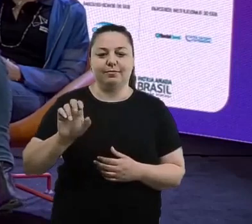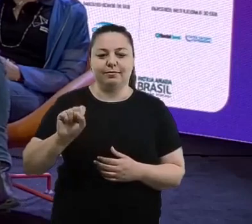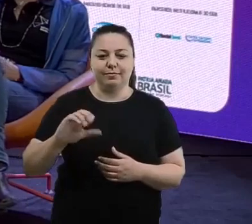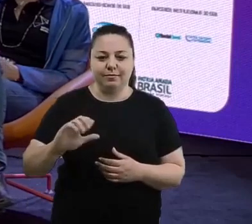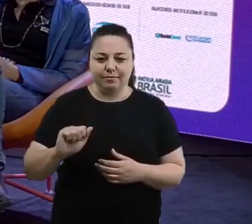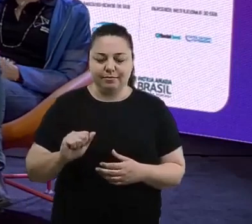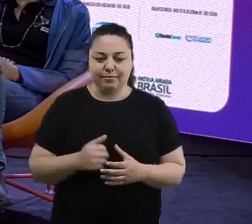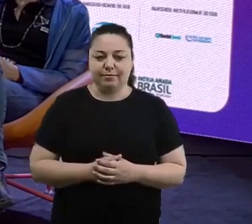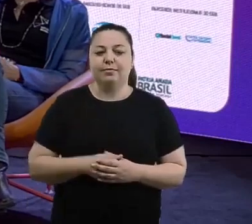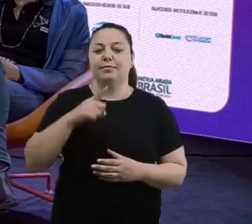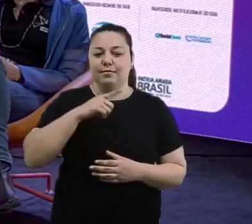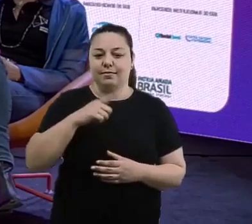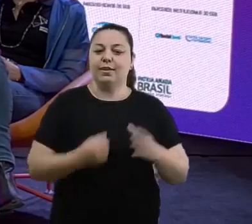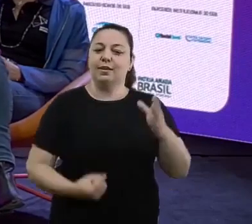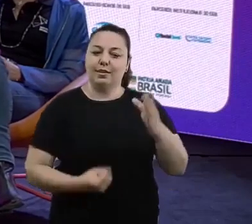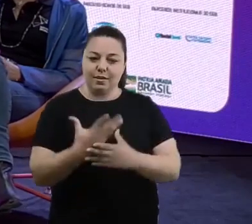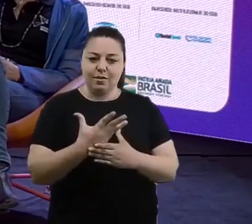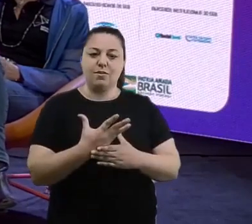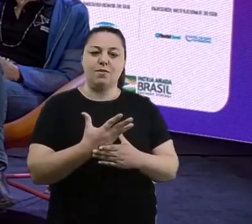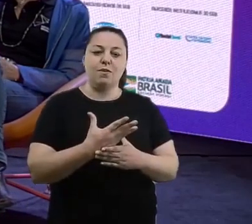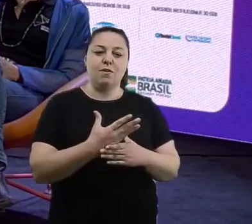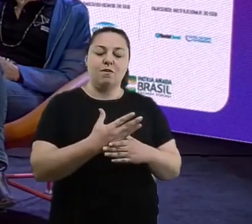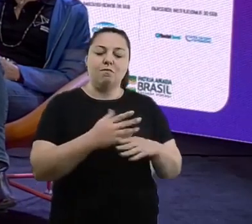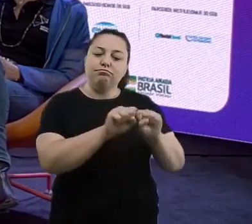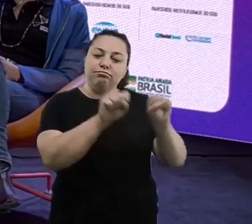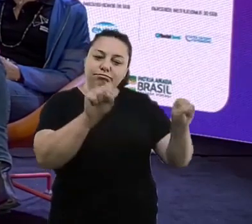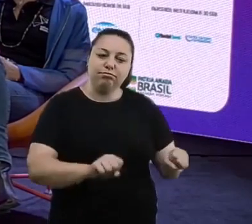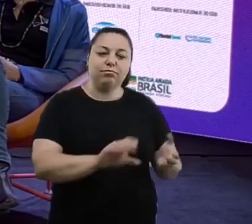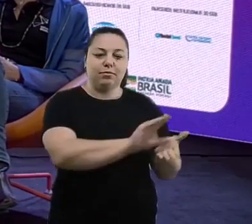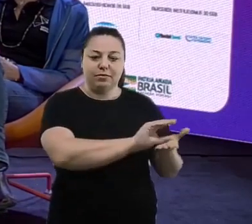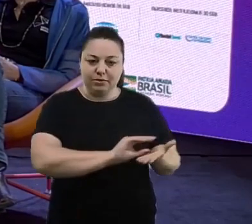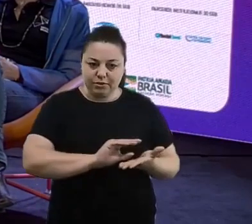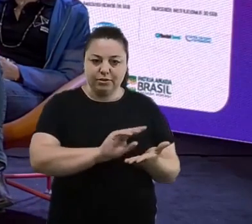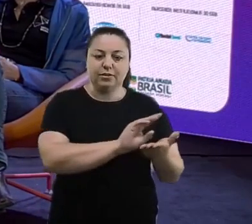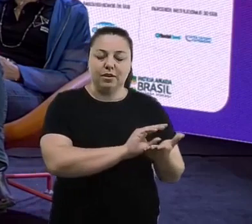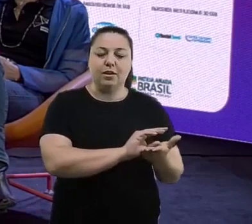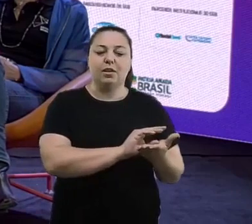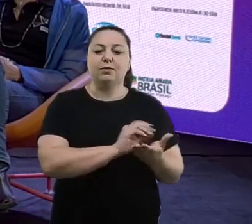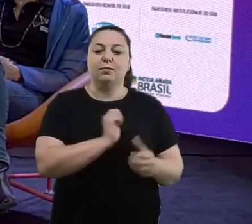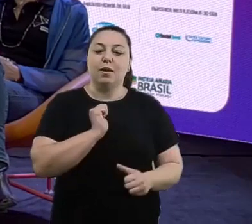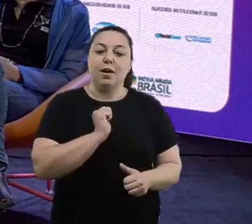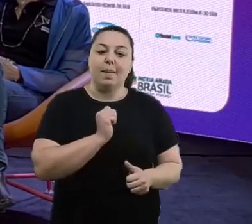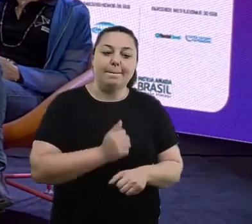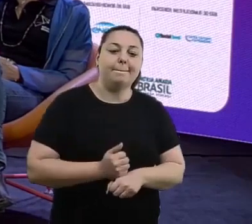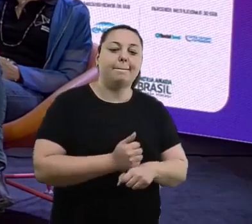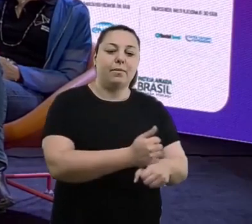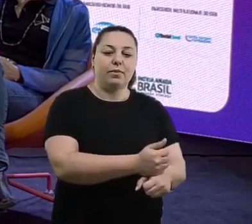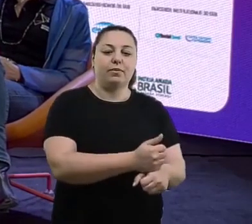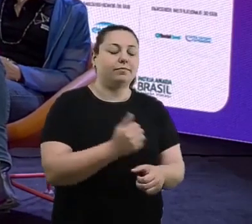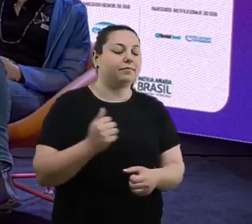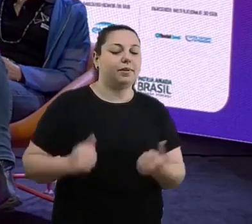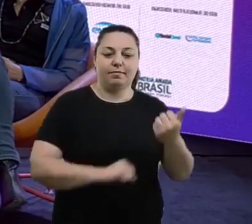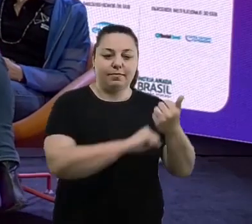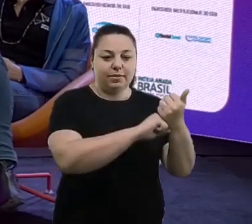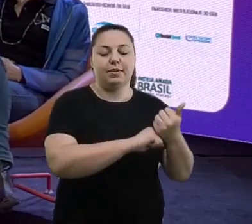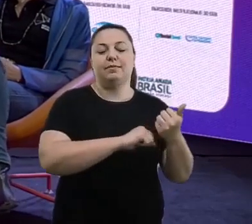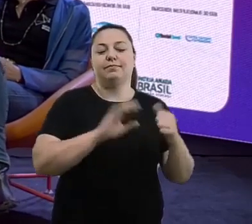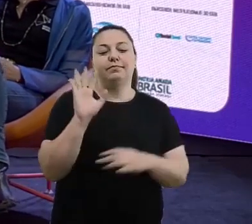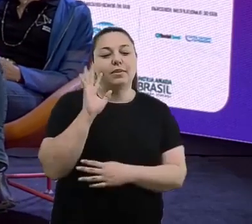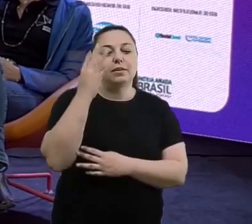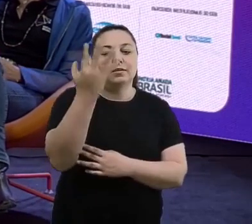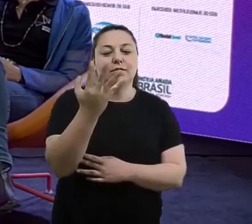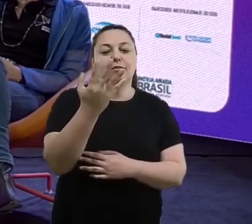vocês fizeram esse primeiro ciclo. Então, eu fiquei bastante feliz que vocês tiveram isso. A história da equipe intersetorial eu achei genial, acho que é um